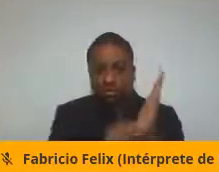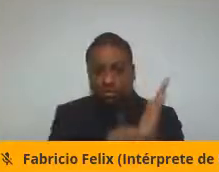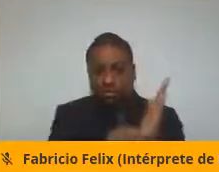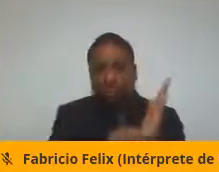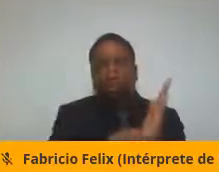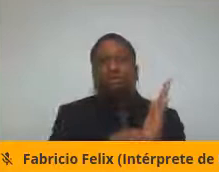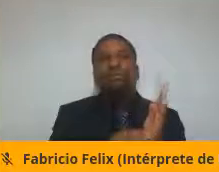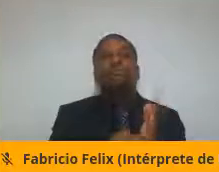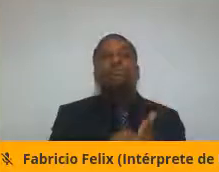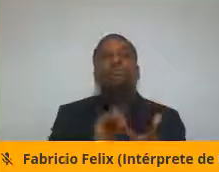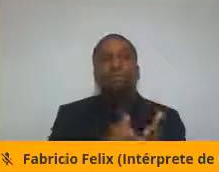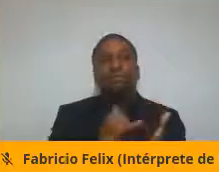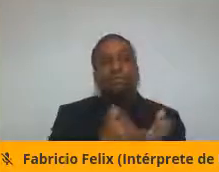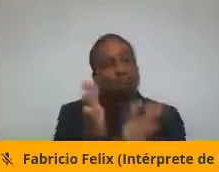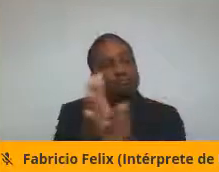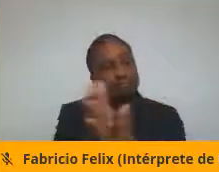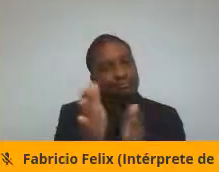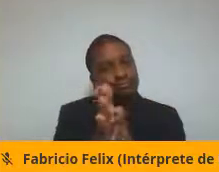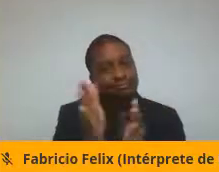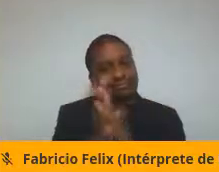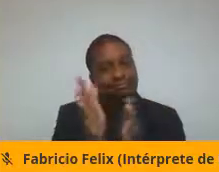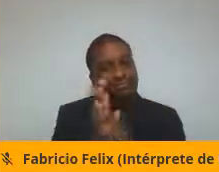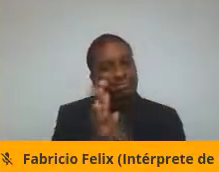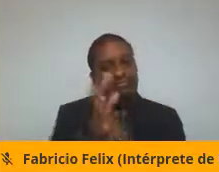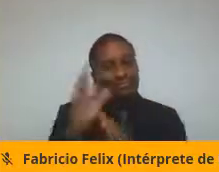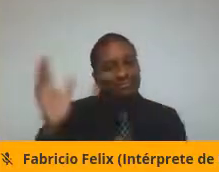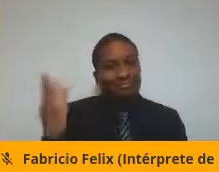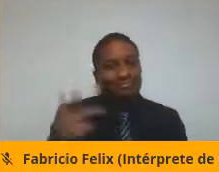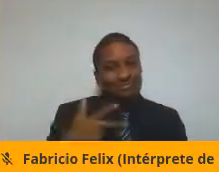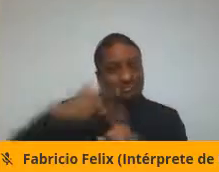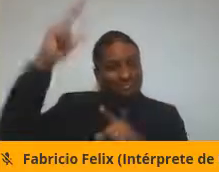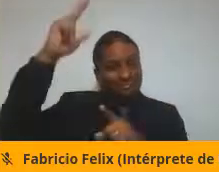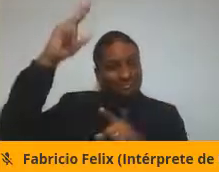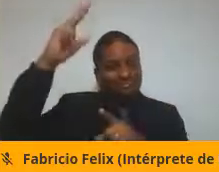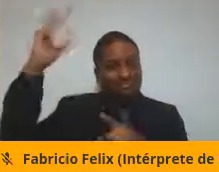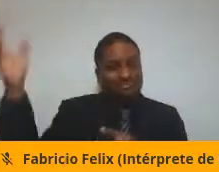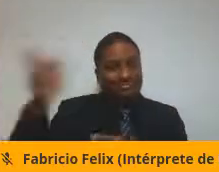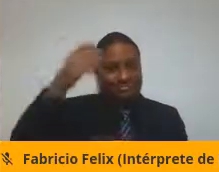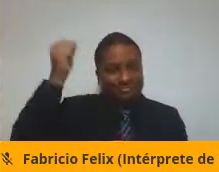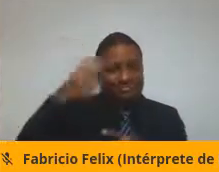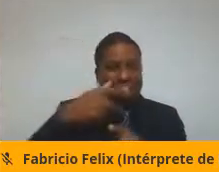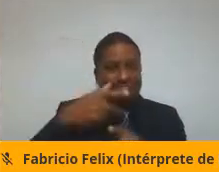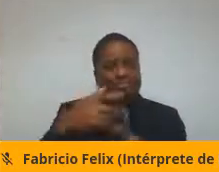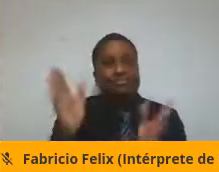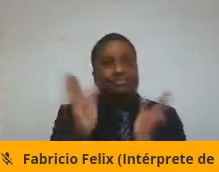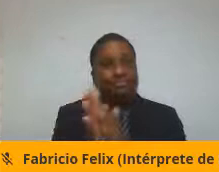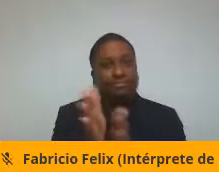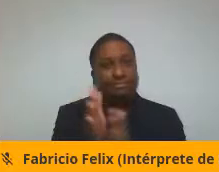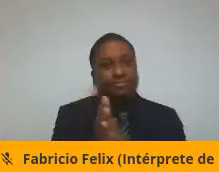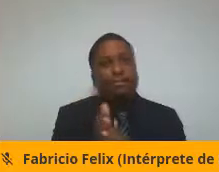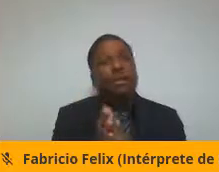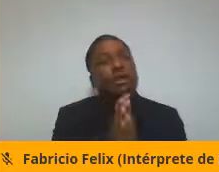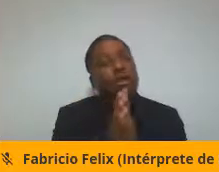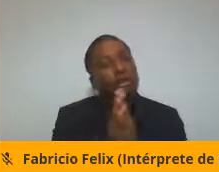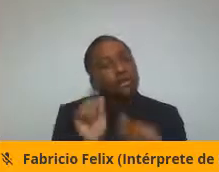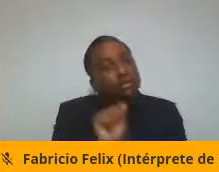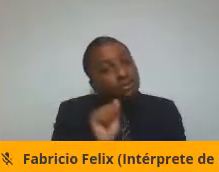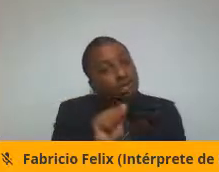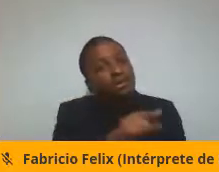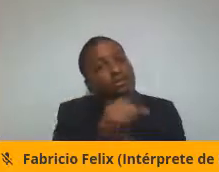Parabéns para quem ganhou. E eu espero contar com vocês aqui amanhã. Ok?